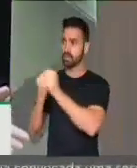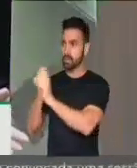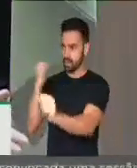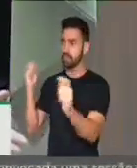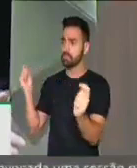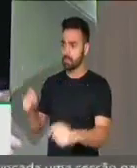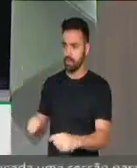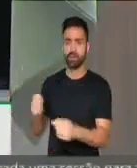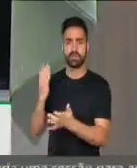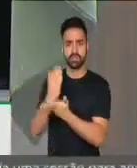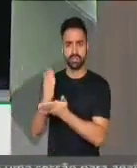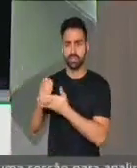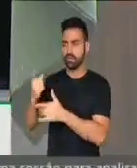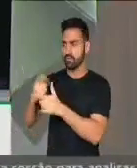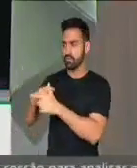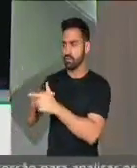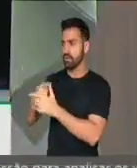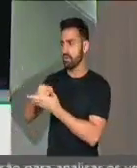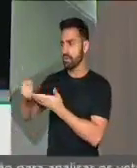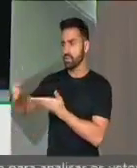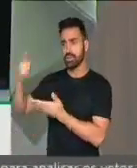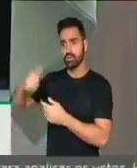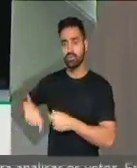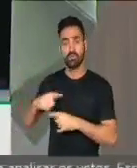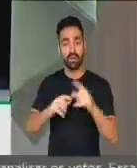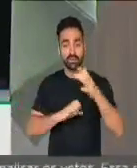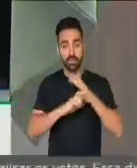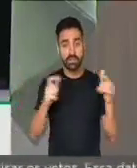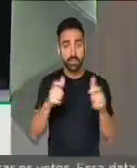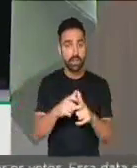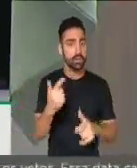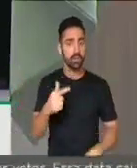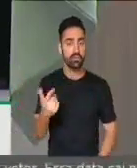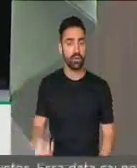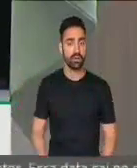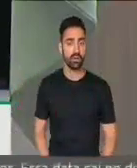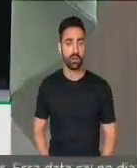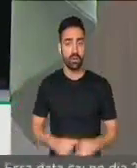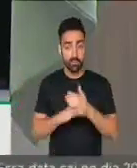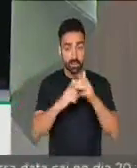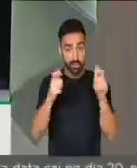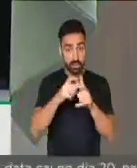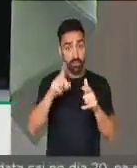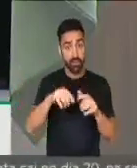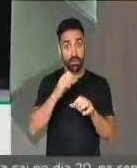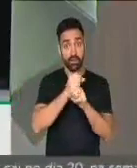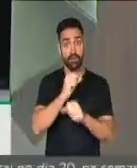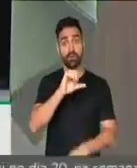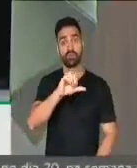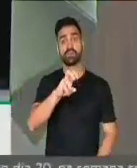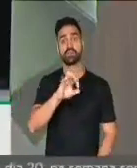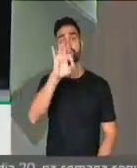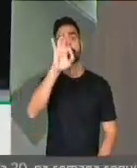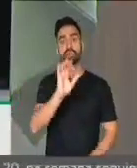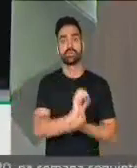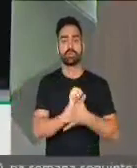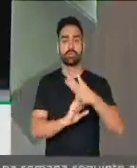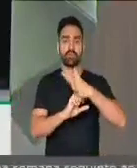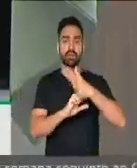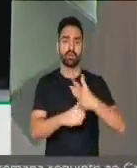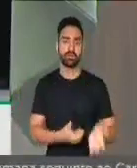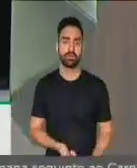pequenos não têm pequenos representam no brasil 95% das empresas